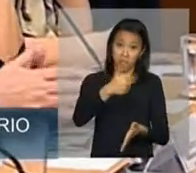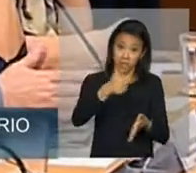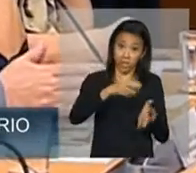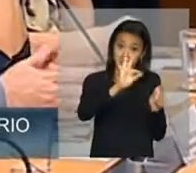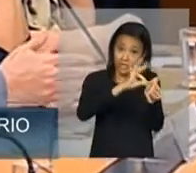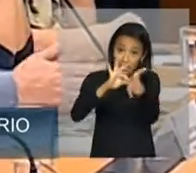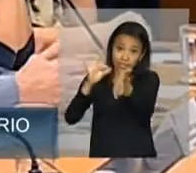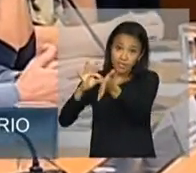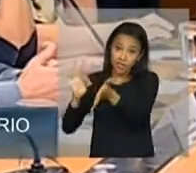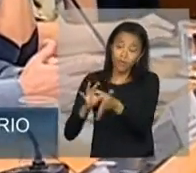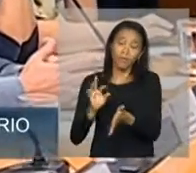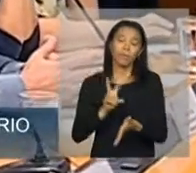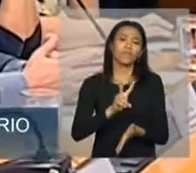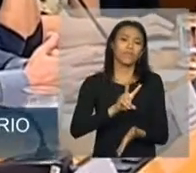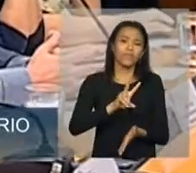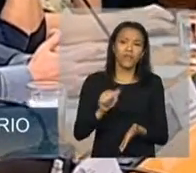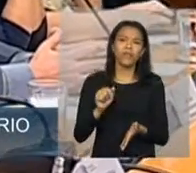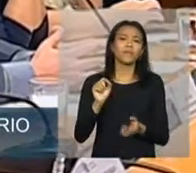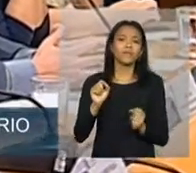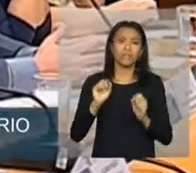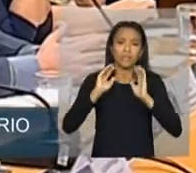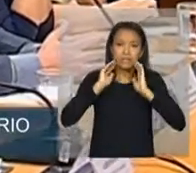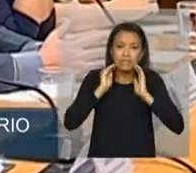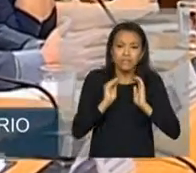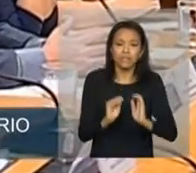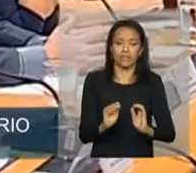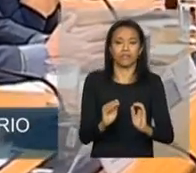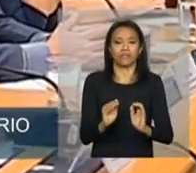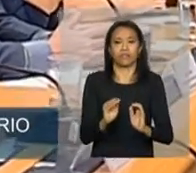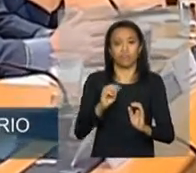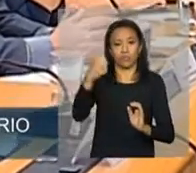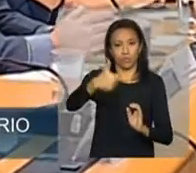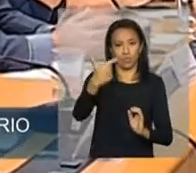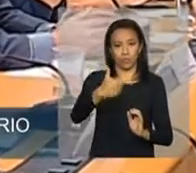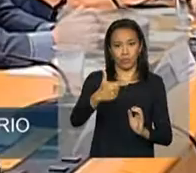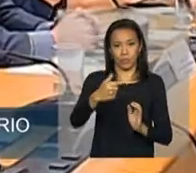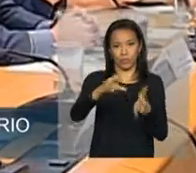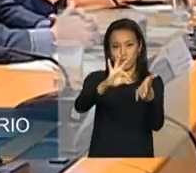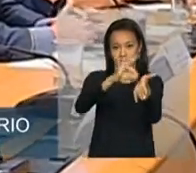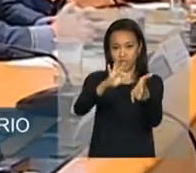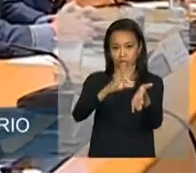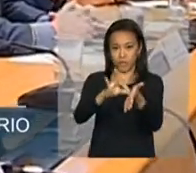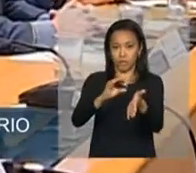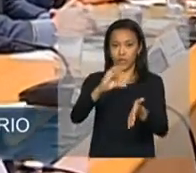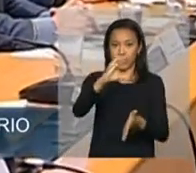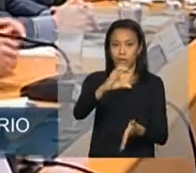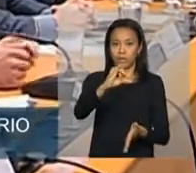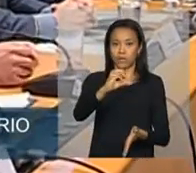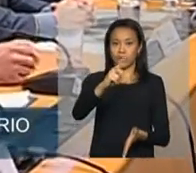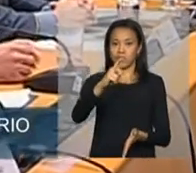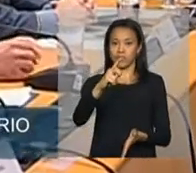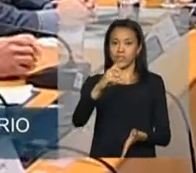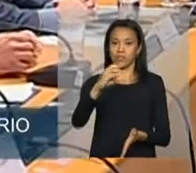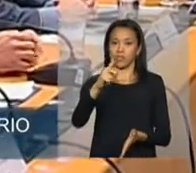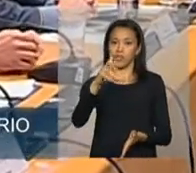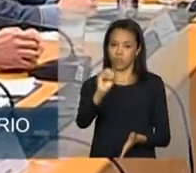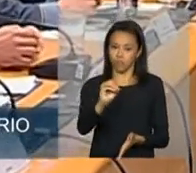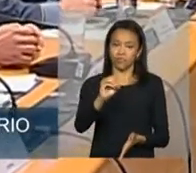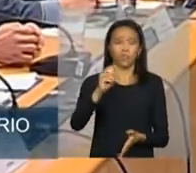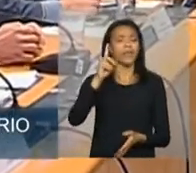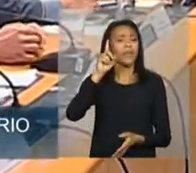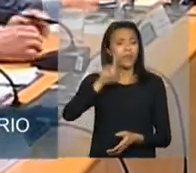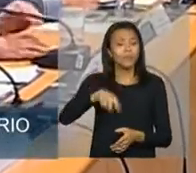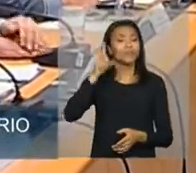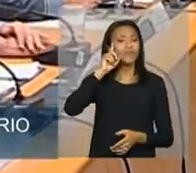inscrições ele será é seguido e do ciclo de inscrições a partir de do dia